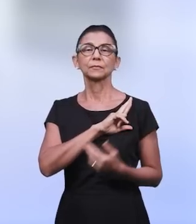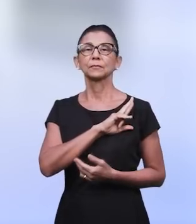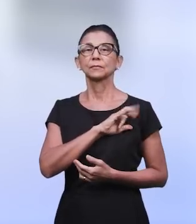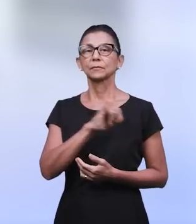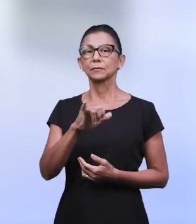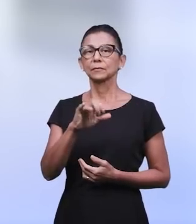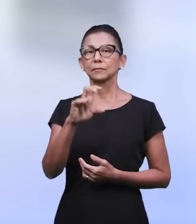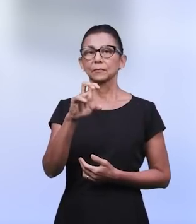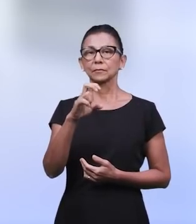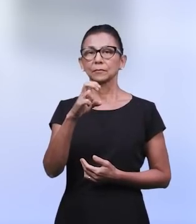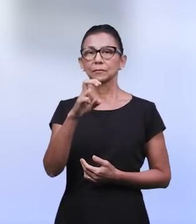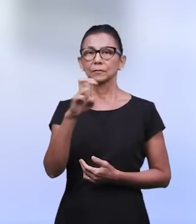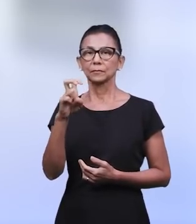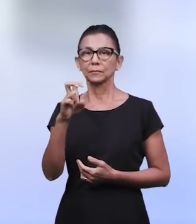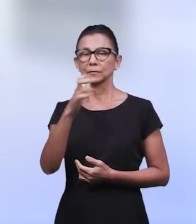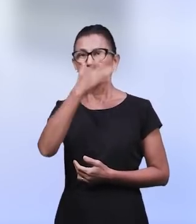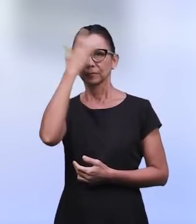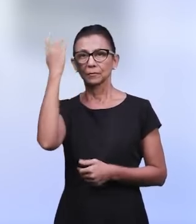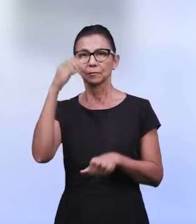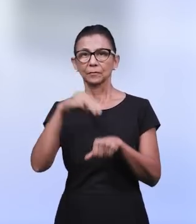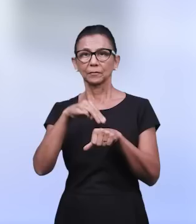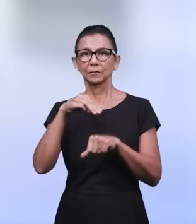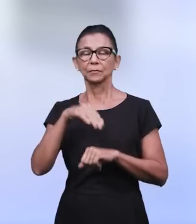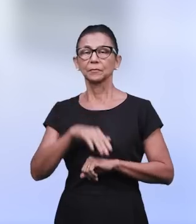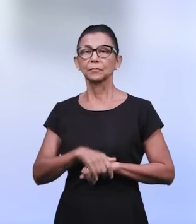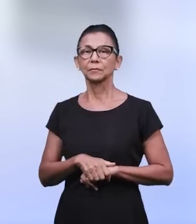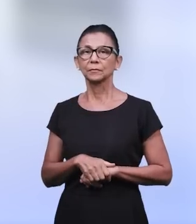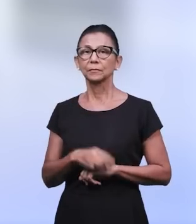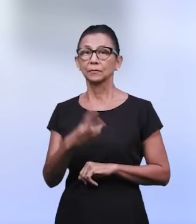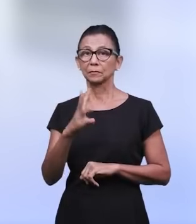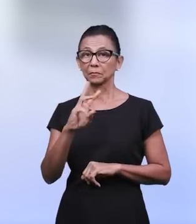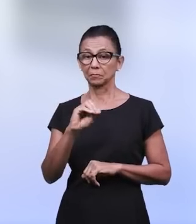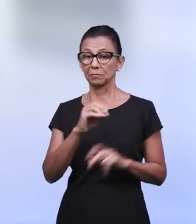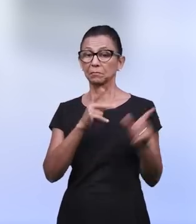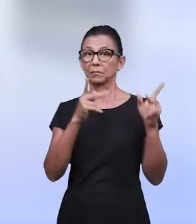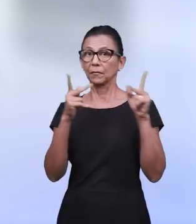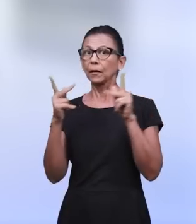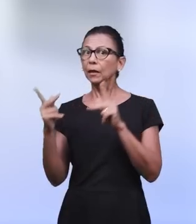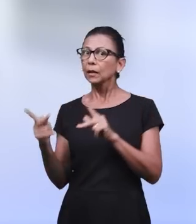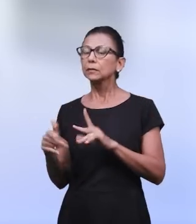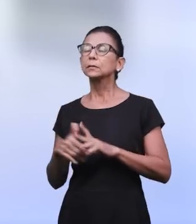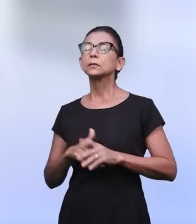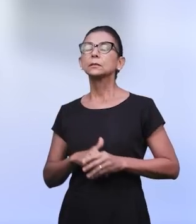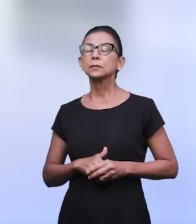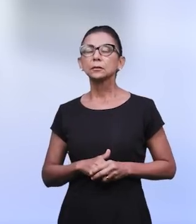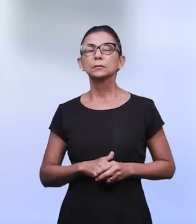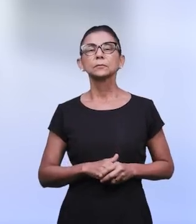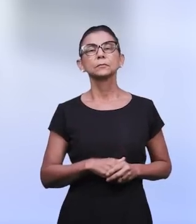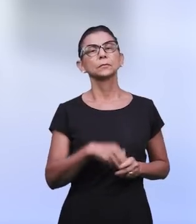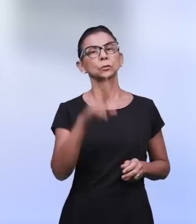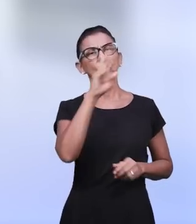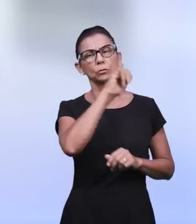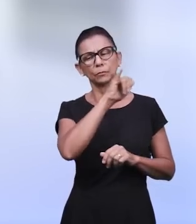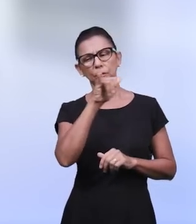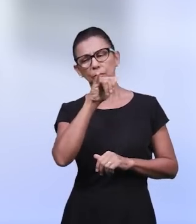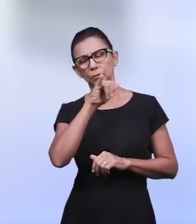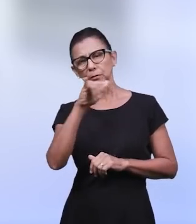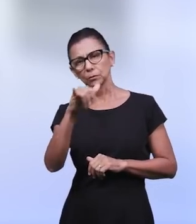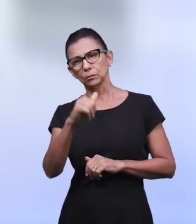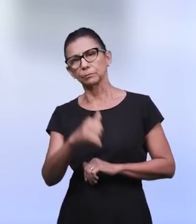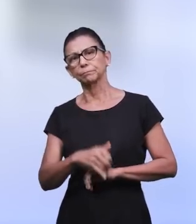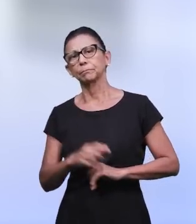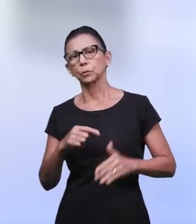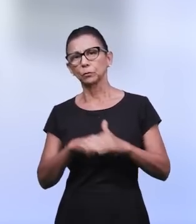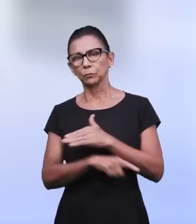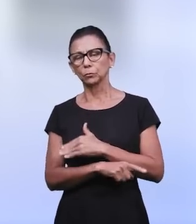estiveram presentes 55 membros e 30 eram visitantes. E muito o Senhor falou ao coração das vidas que